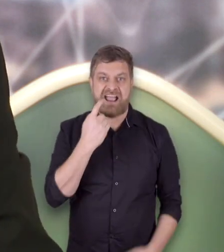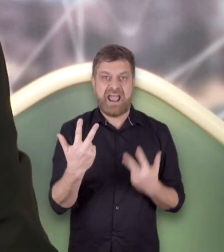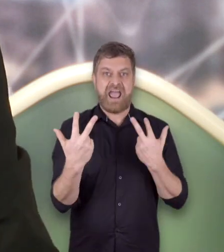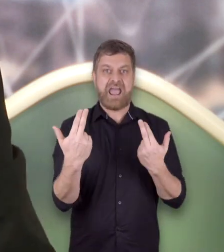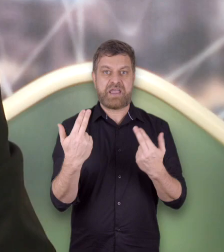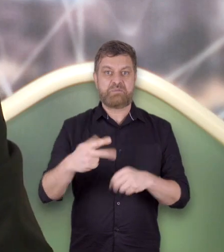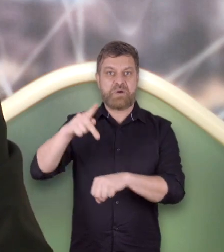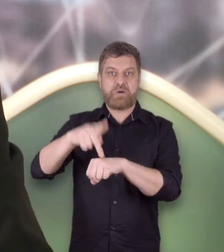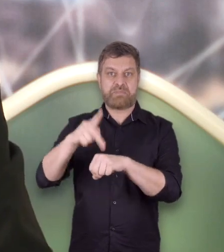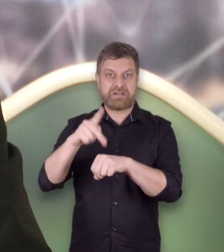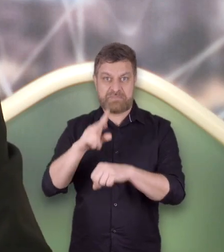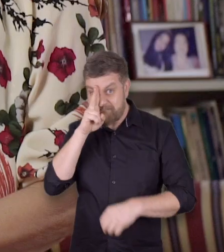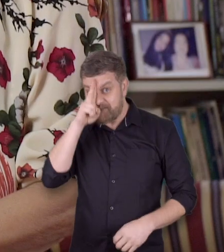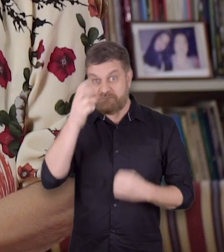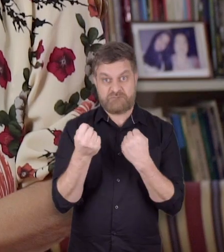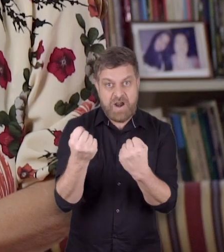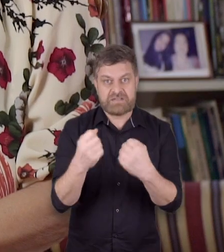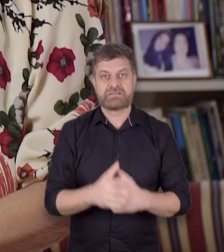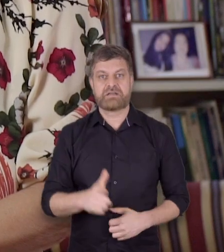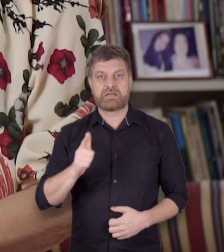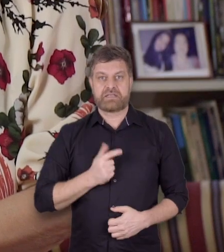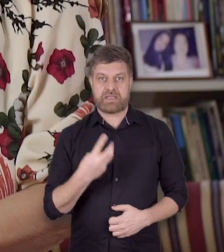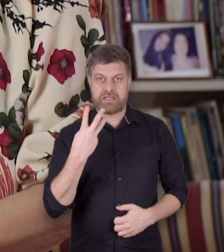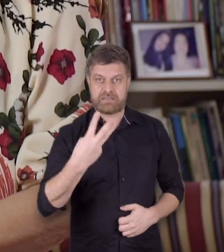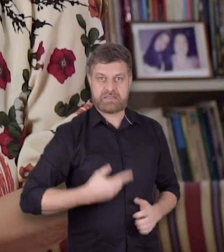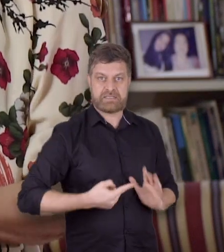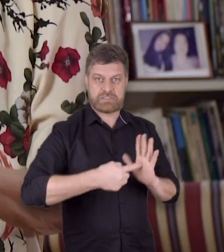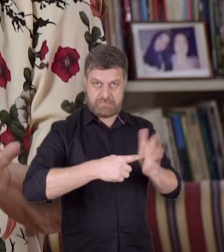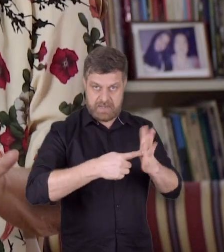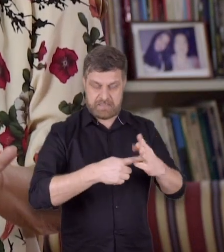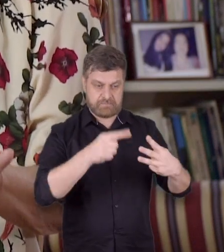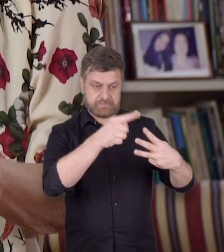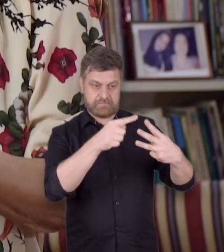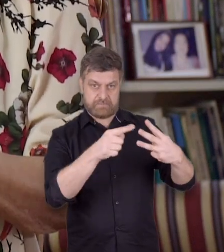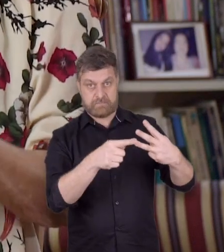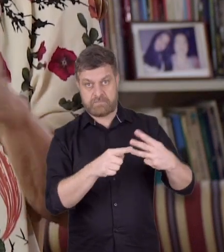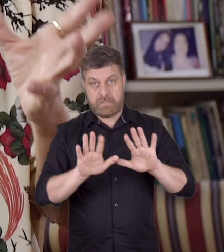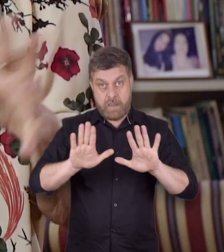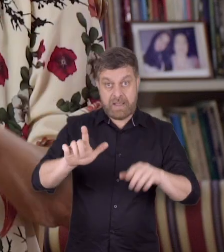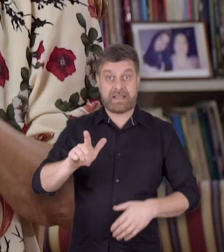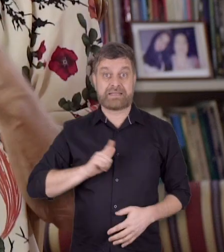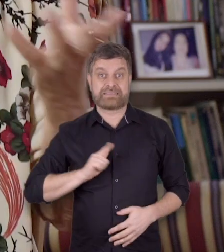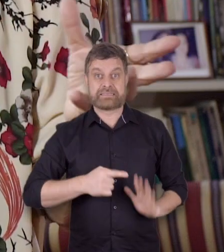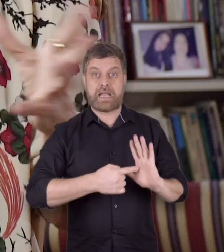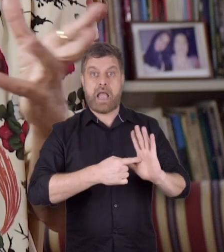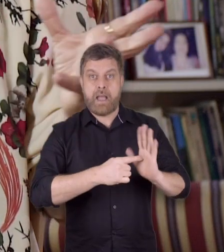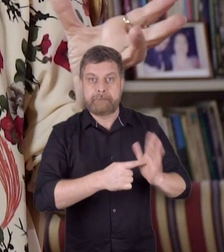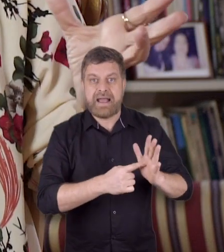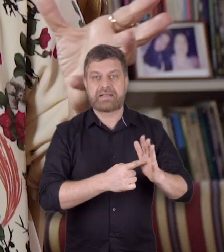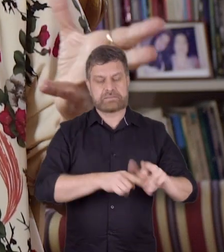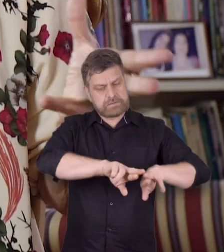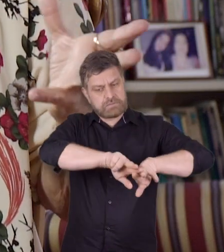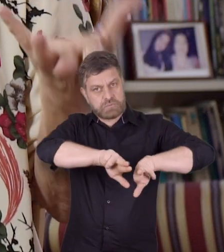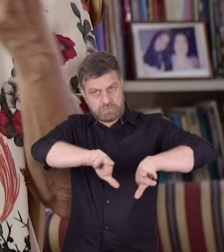um dente transferido para a mão. Há 3 tipos de máquinas. Pelo menos, claro que as máquinas